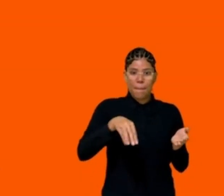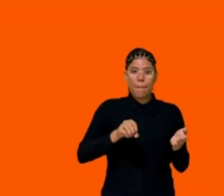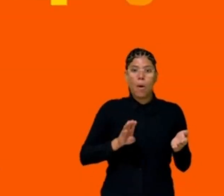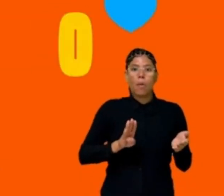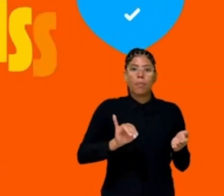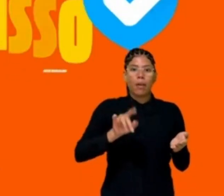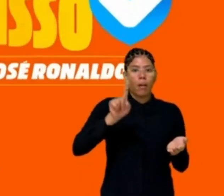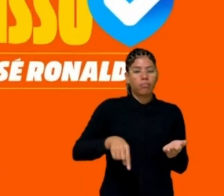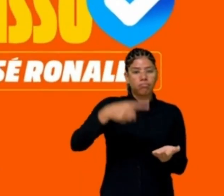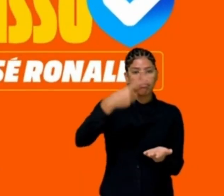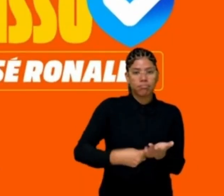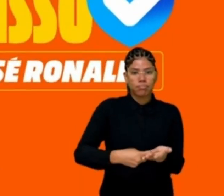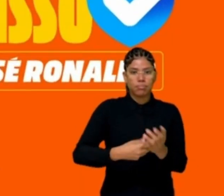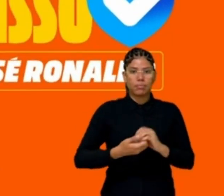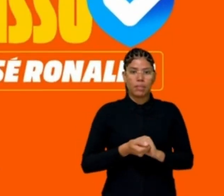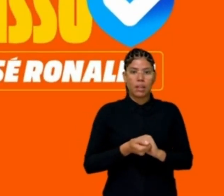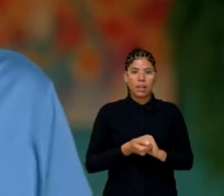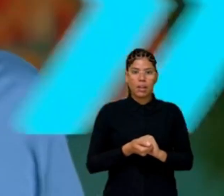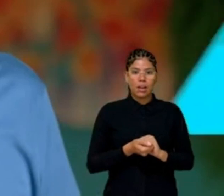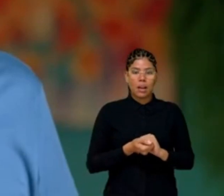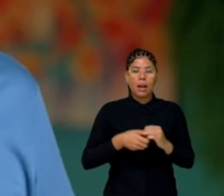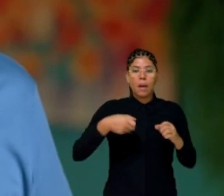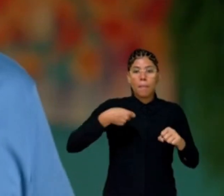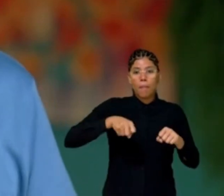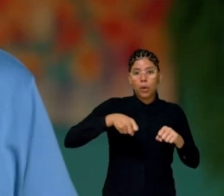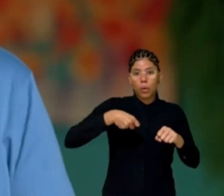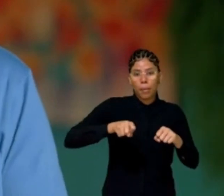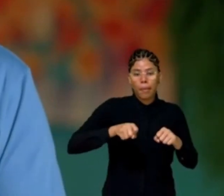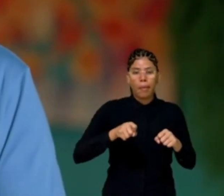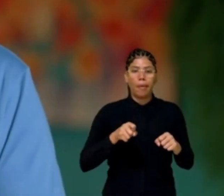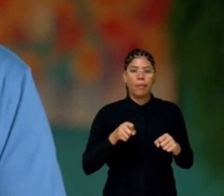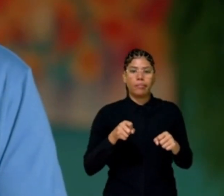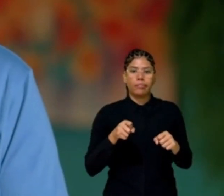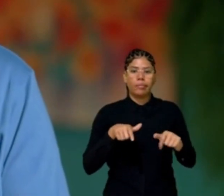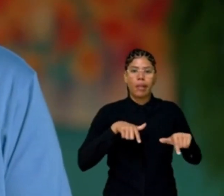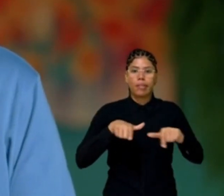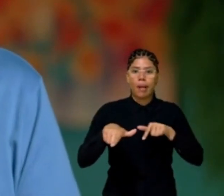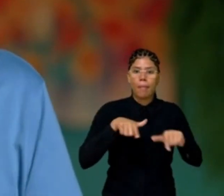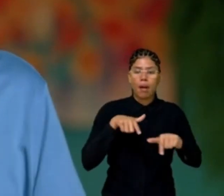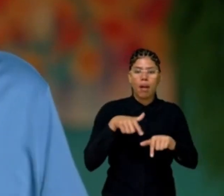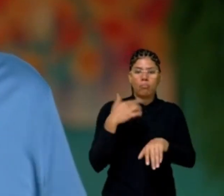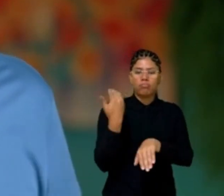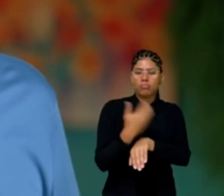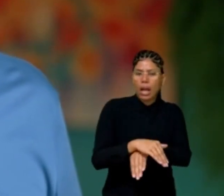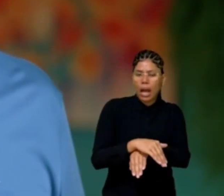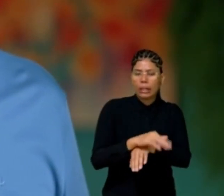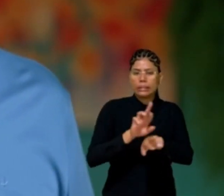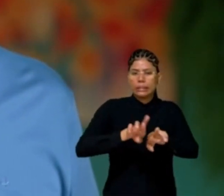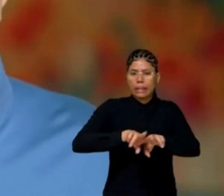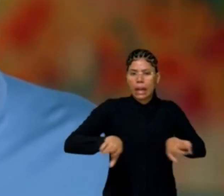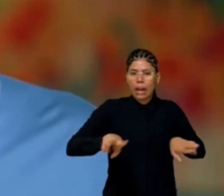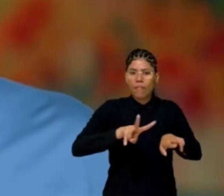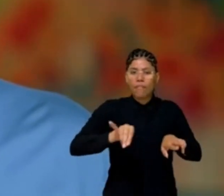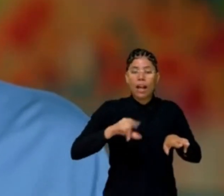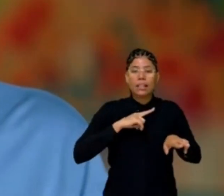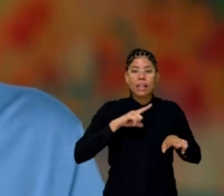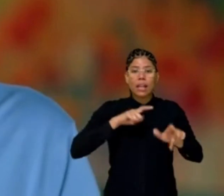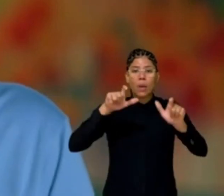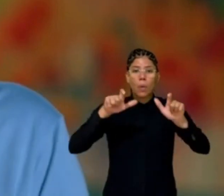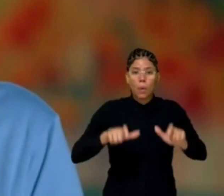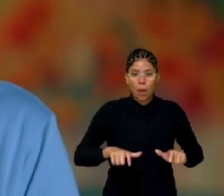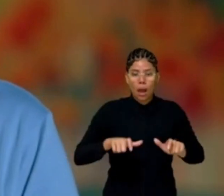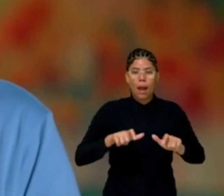Espaço Mob é compromisso, José Ronaldo. Motoboys, motoristas de aplicativo, taxistas vão ganhar